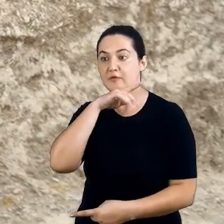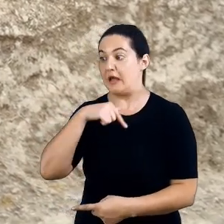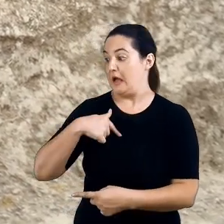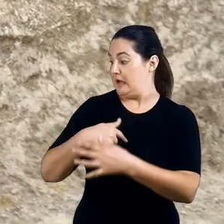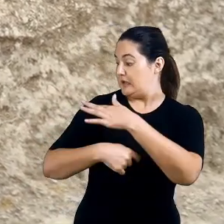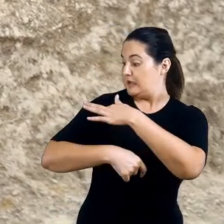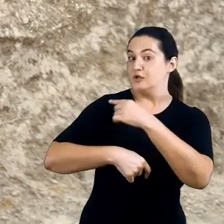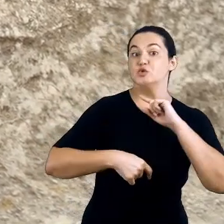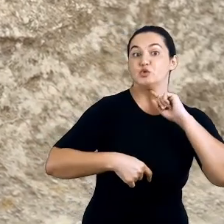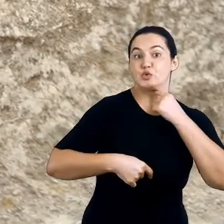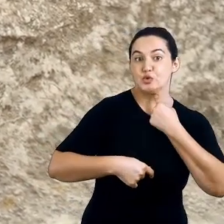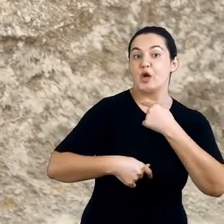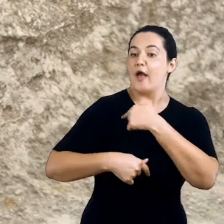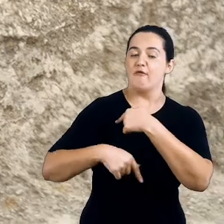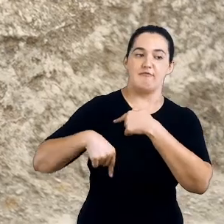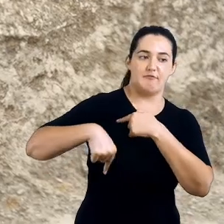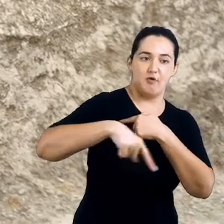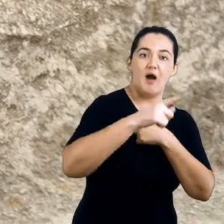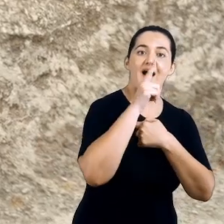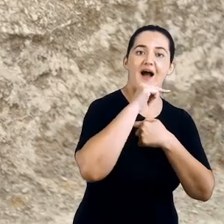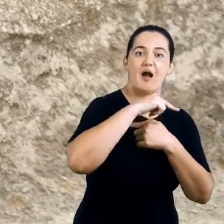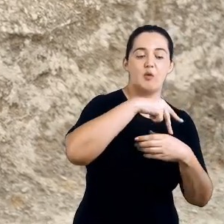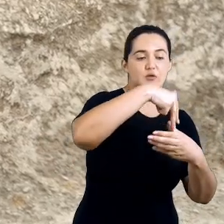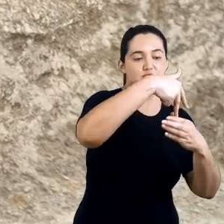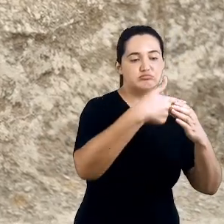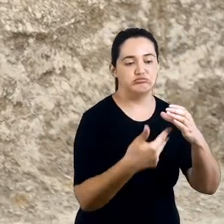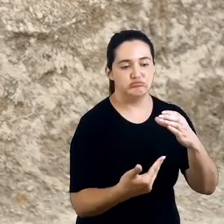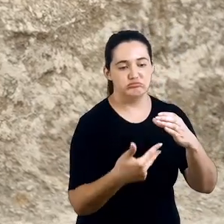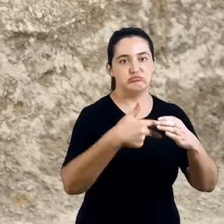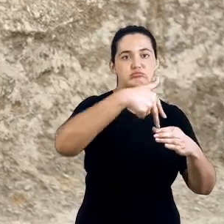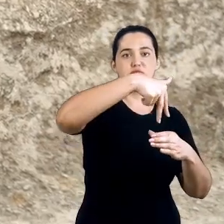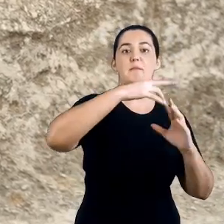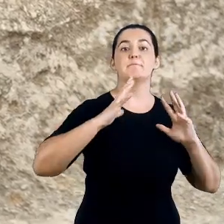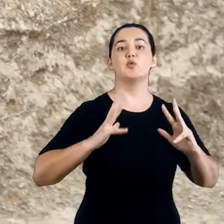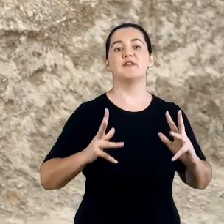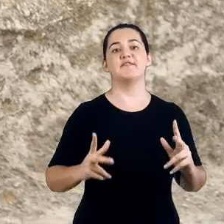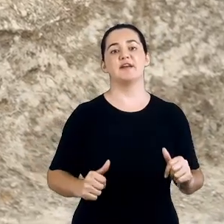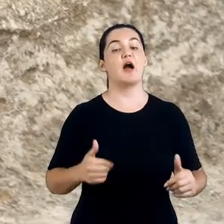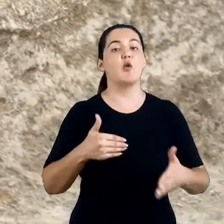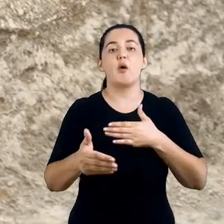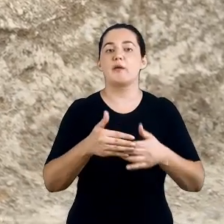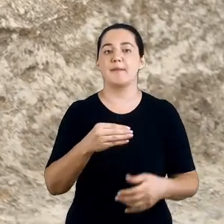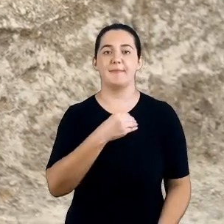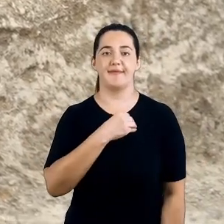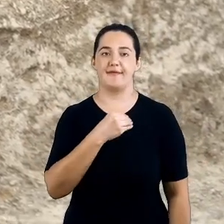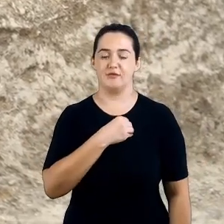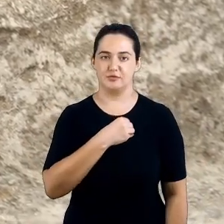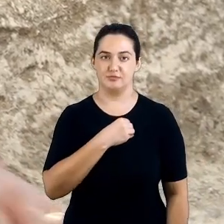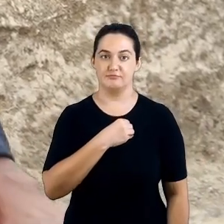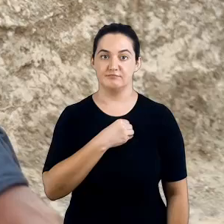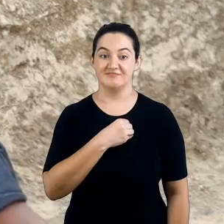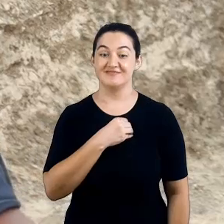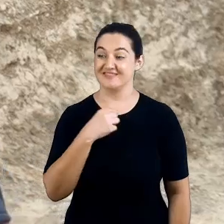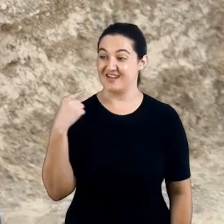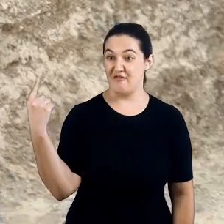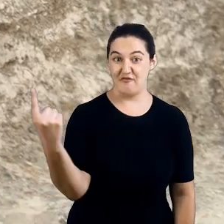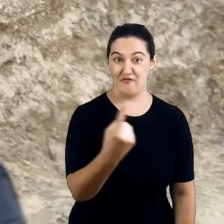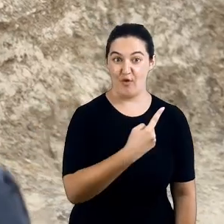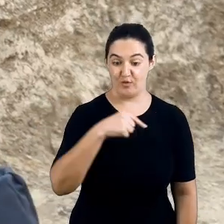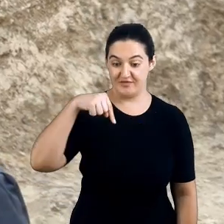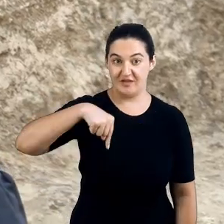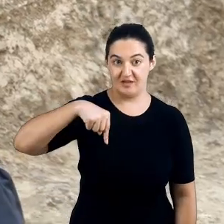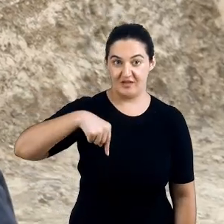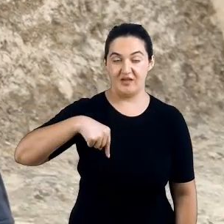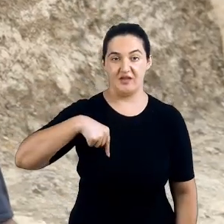ele mergulhava simbolicamente ali na água para se purificar de qualquer pecado. E aqui, no